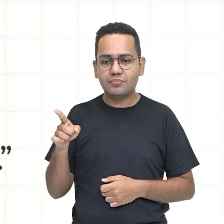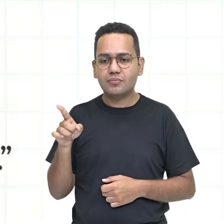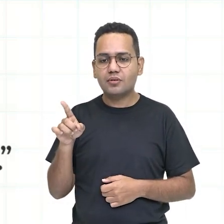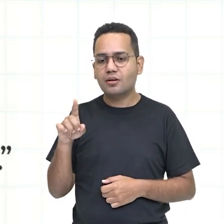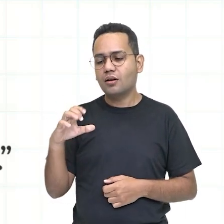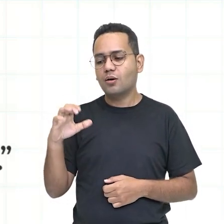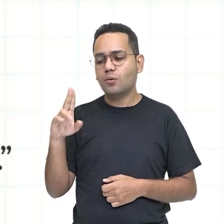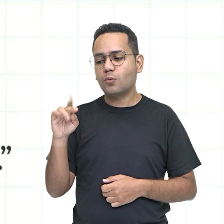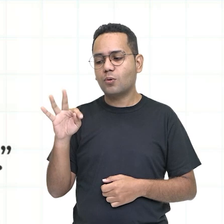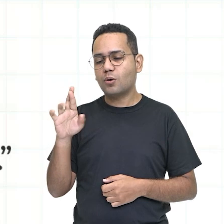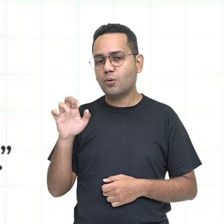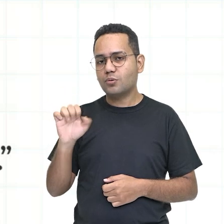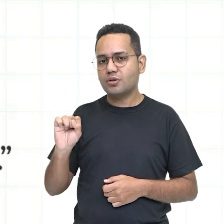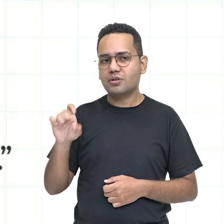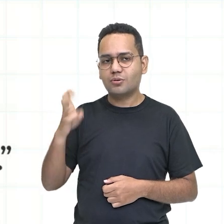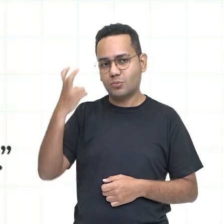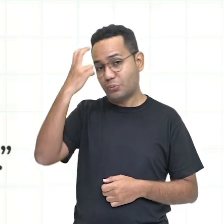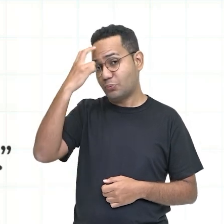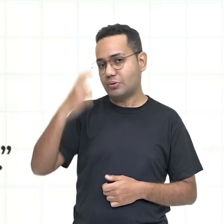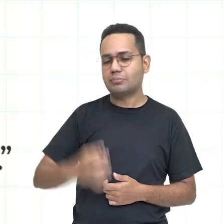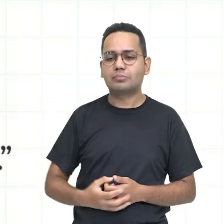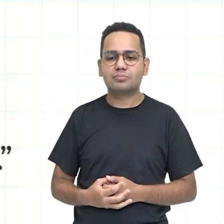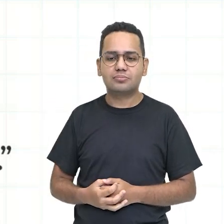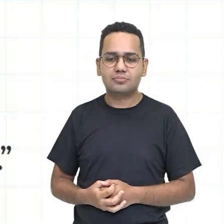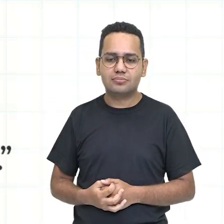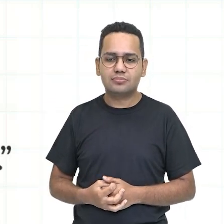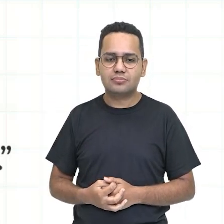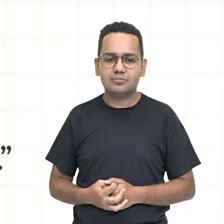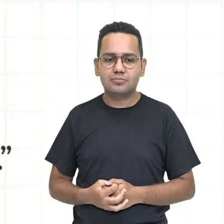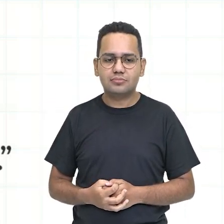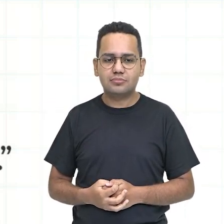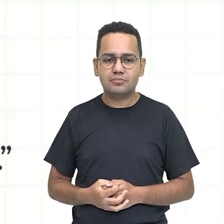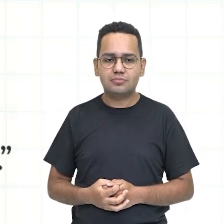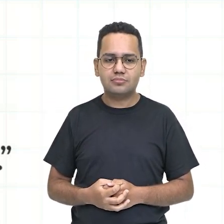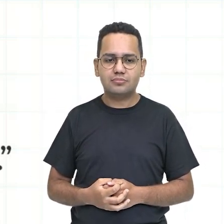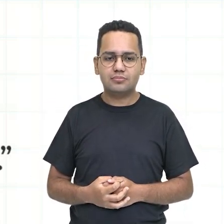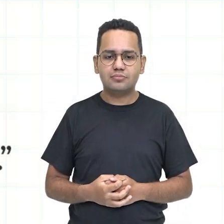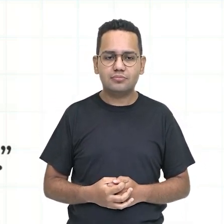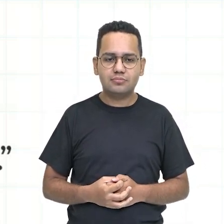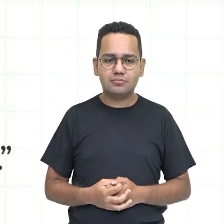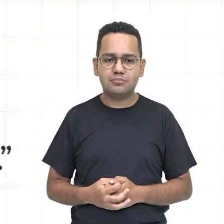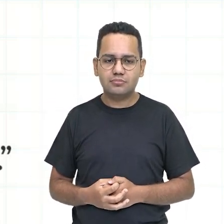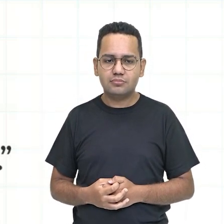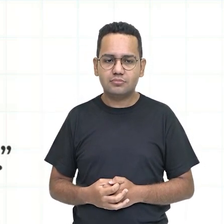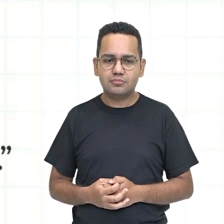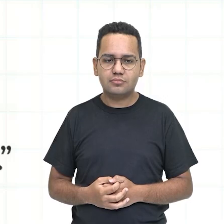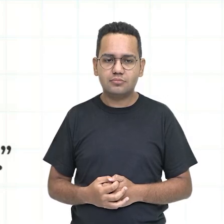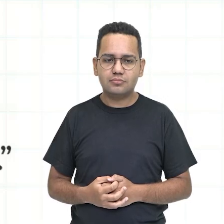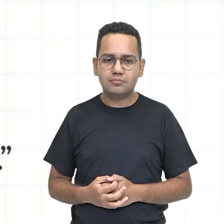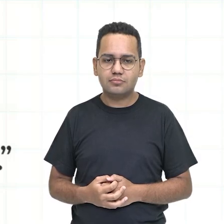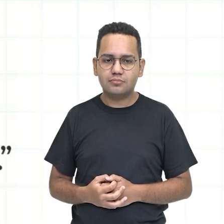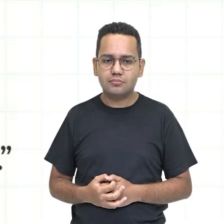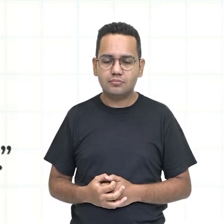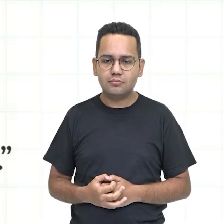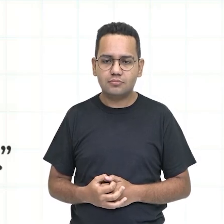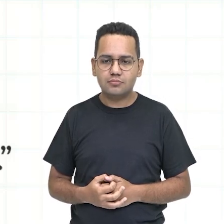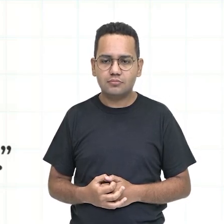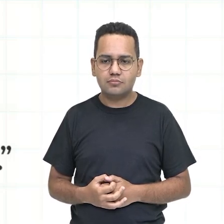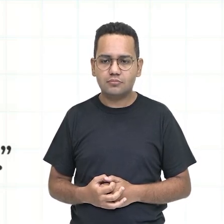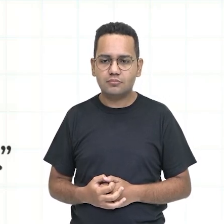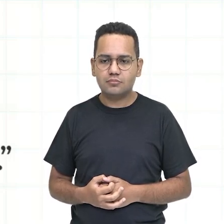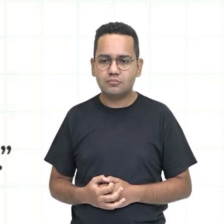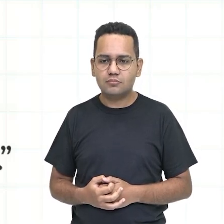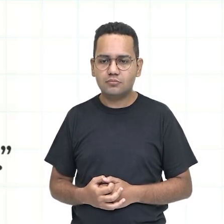Suspeitar do que é, né? Culturas, né? Trocar o E pelo A fica igual na nossa língua portuguesa, não é?